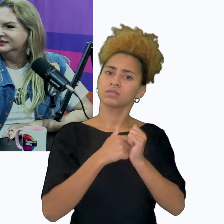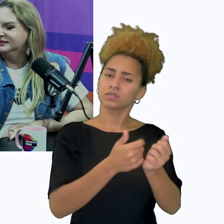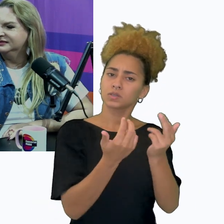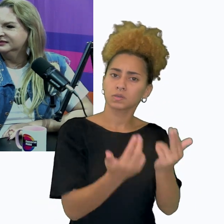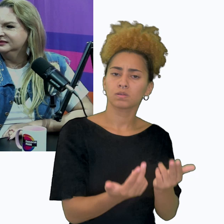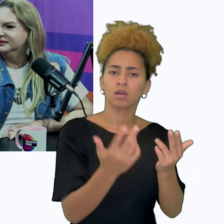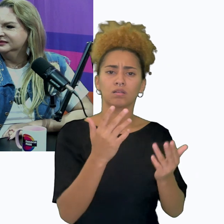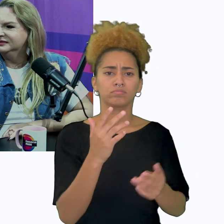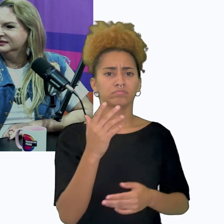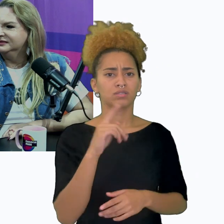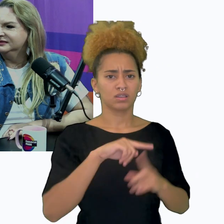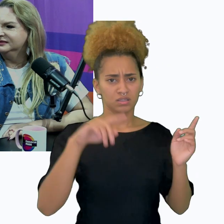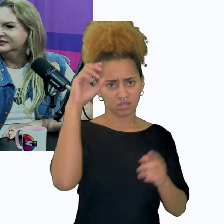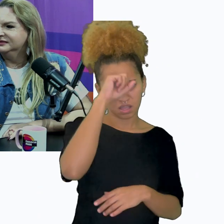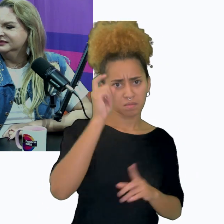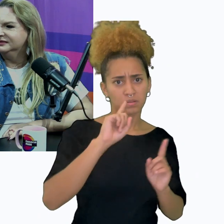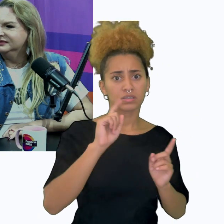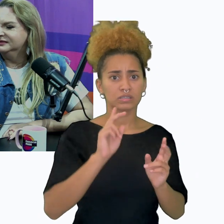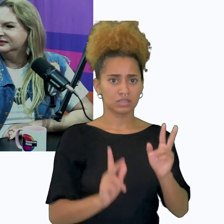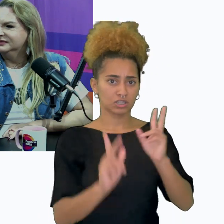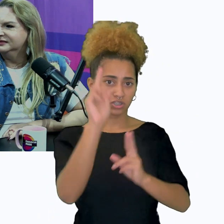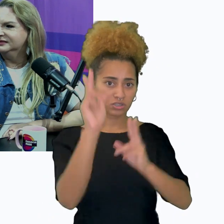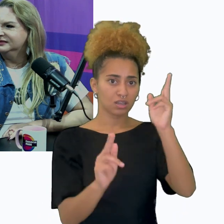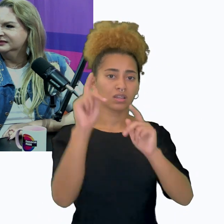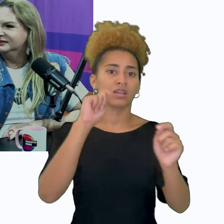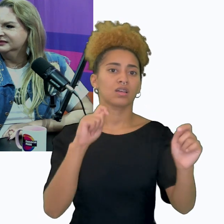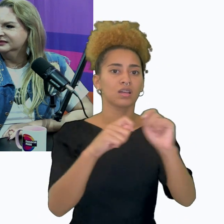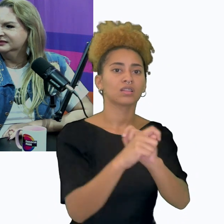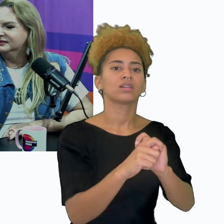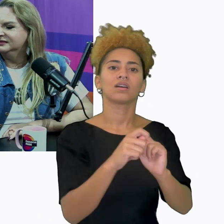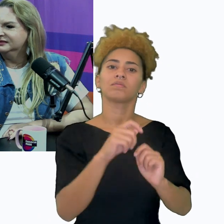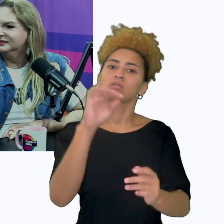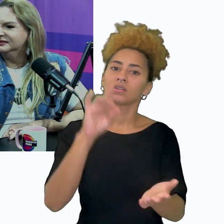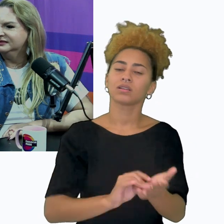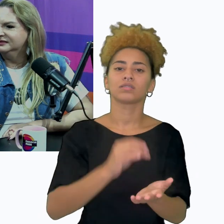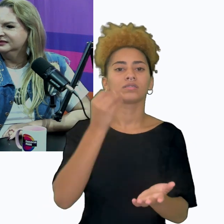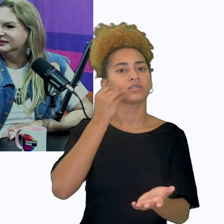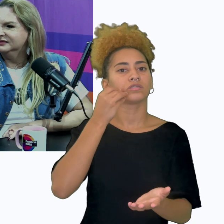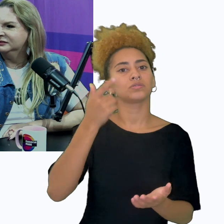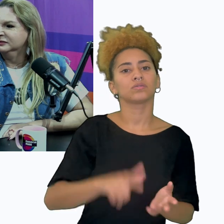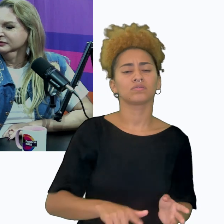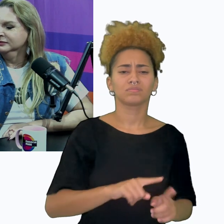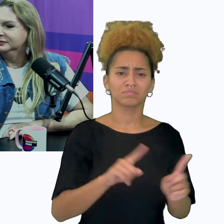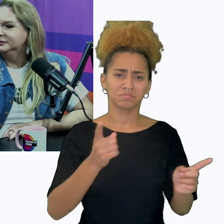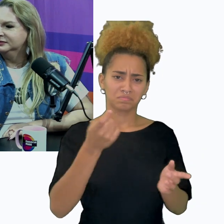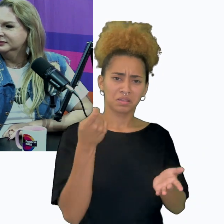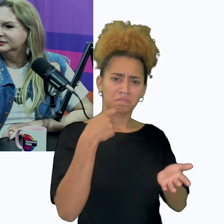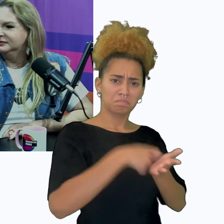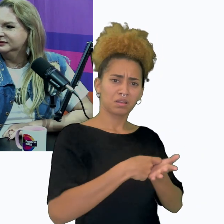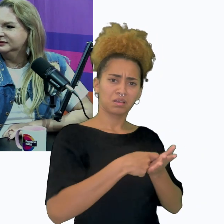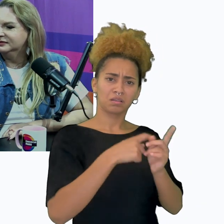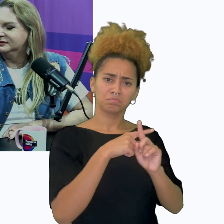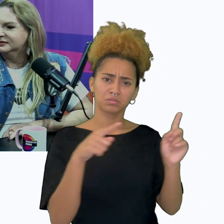pular, você aprende a música, mas quando vai ser editada, você tem que se adaptar, reaprender novamente. Aí se você